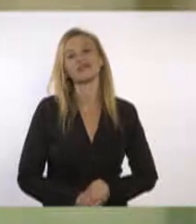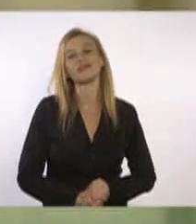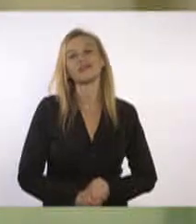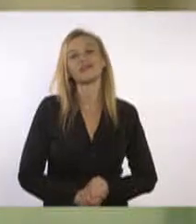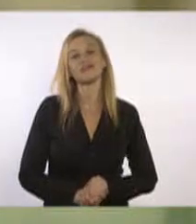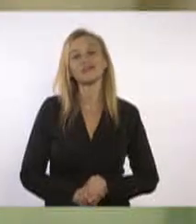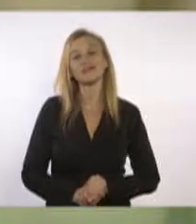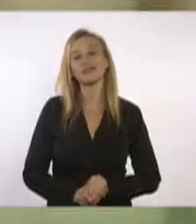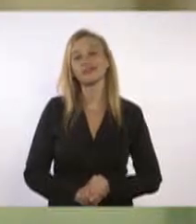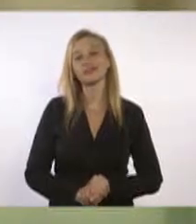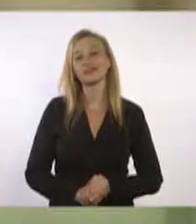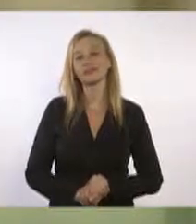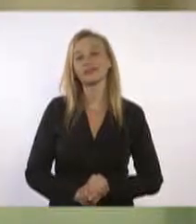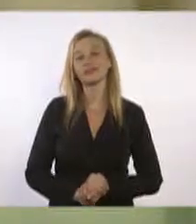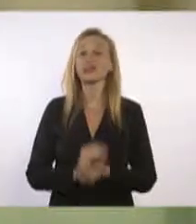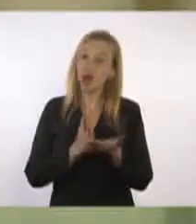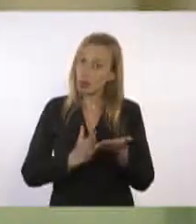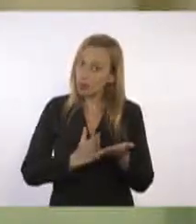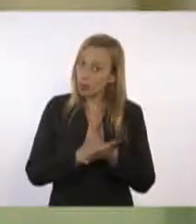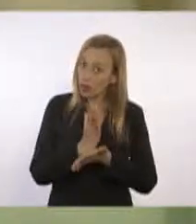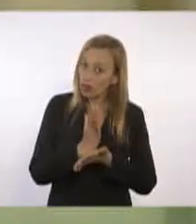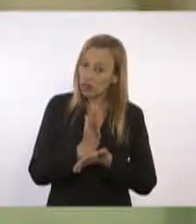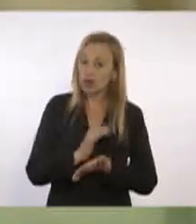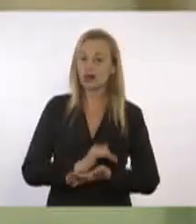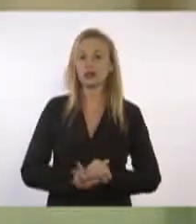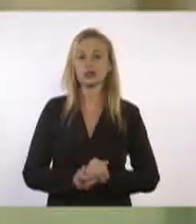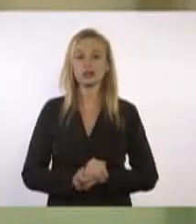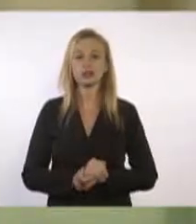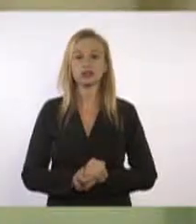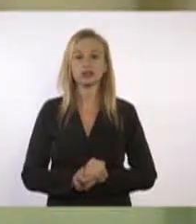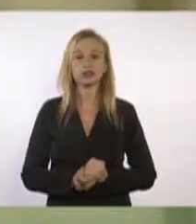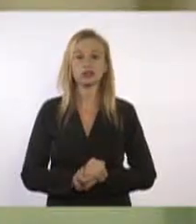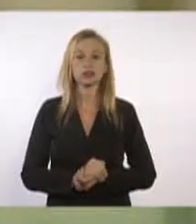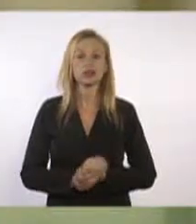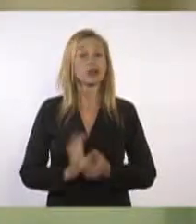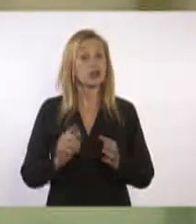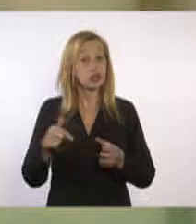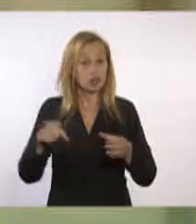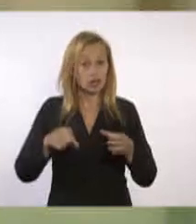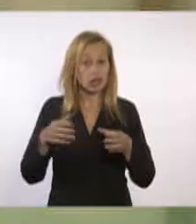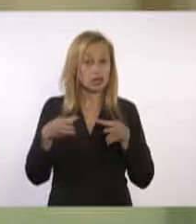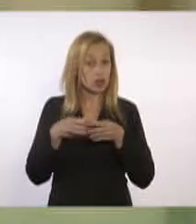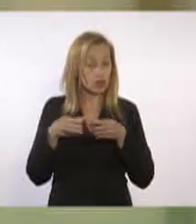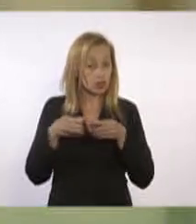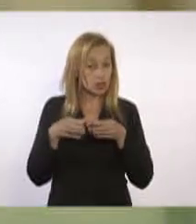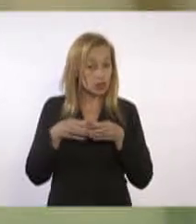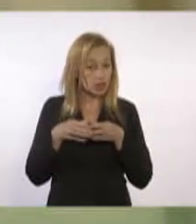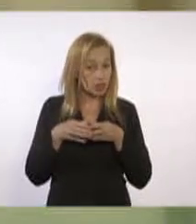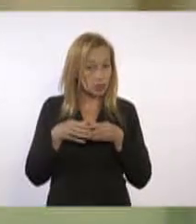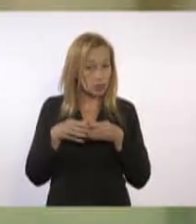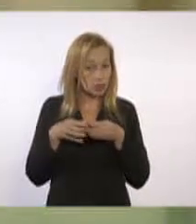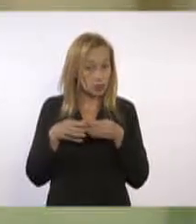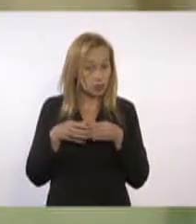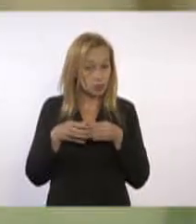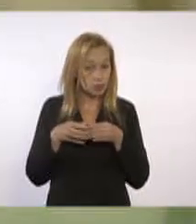Que a gente aprovar que esta comissão